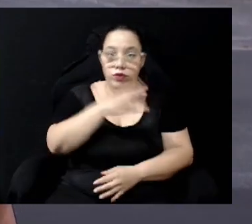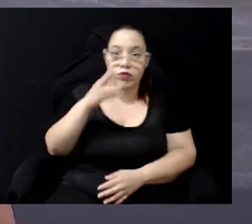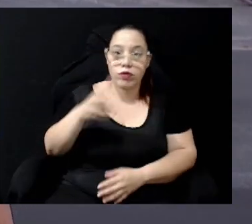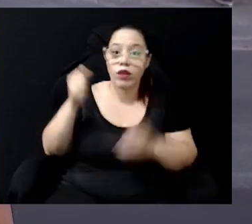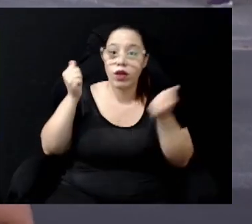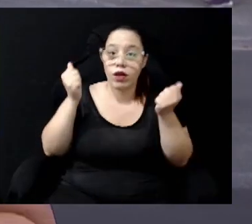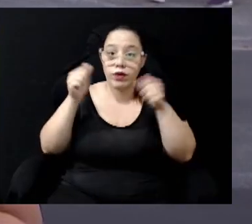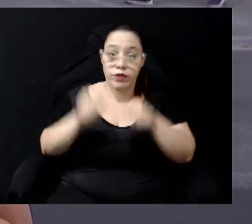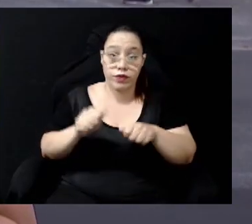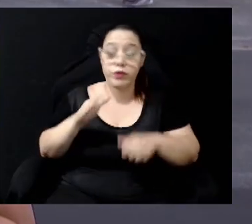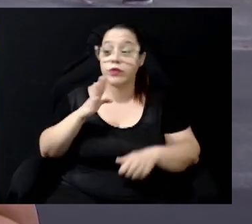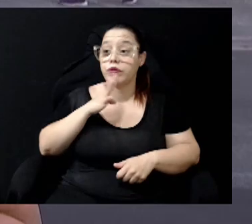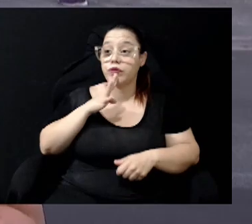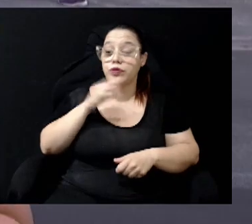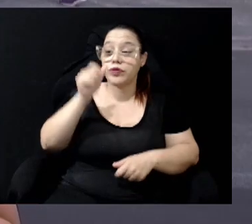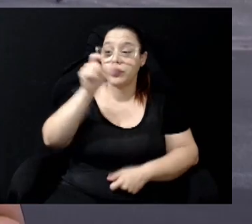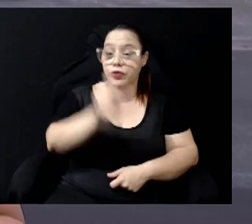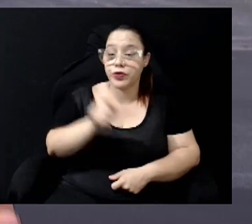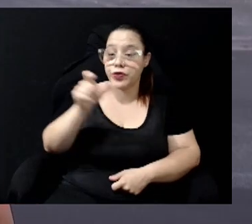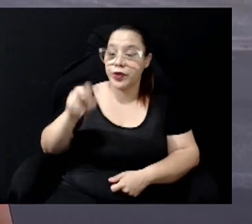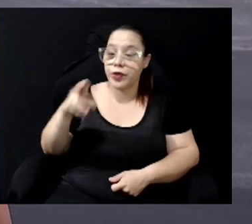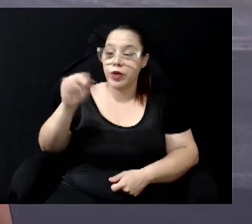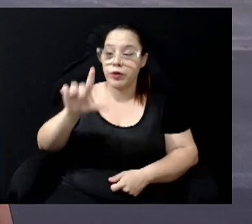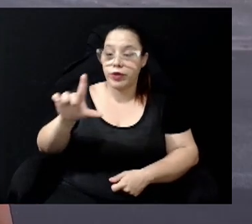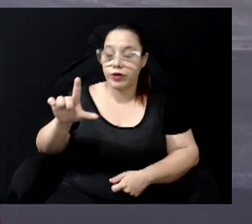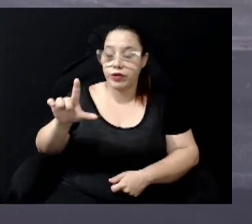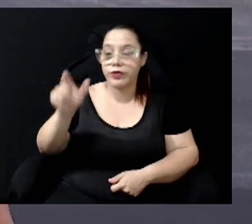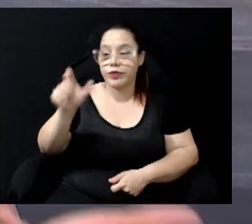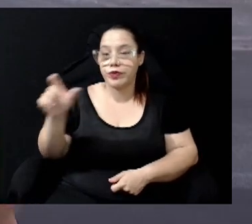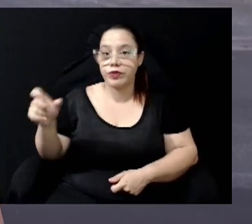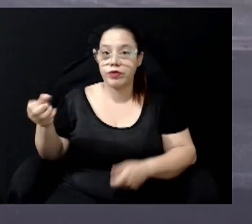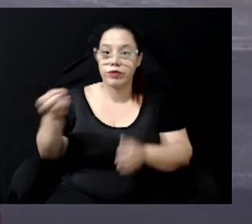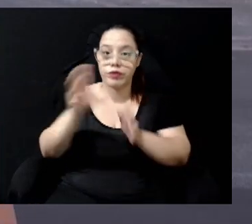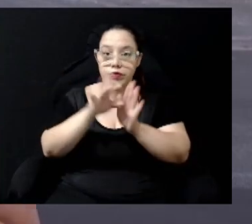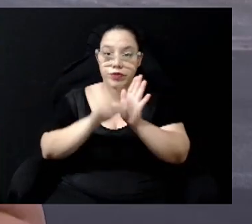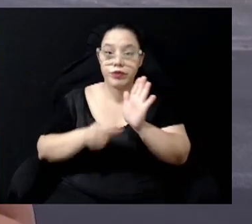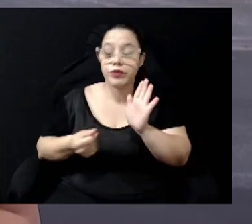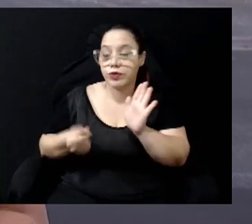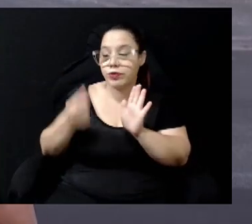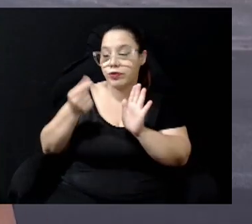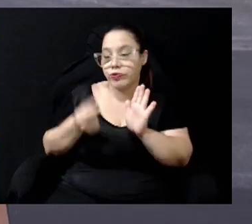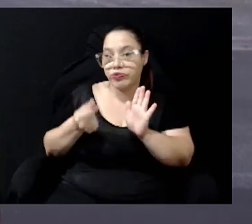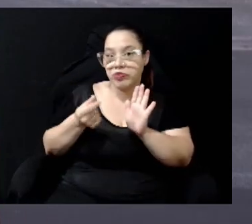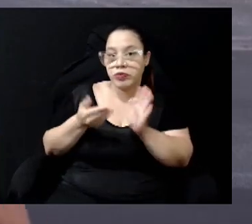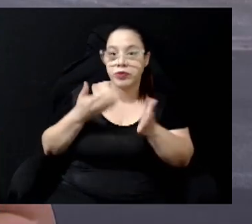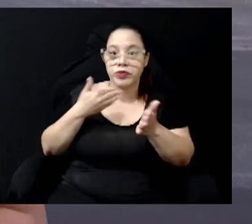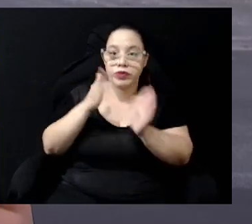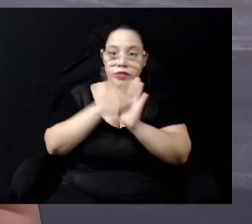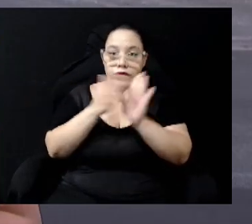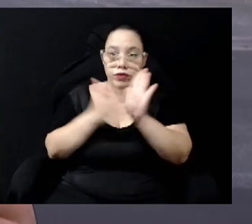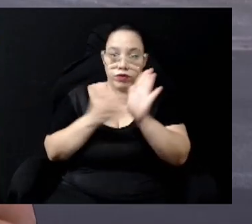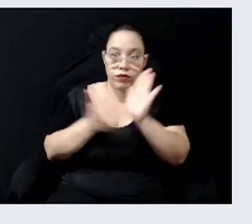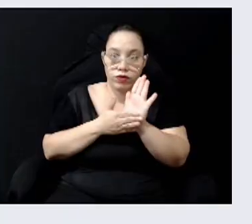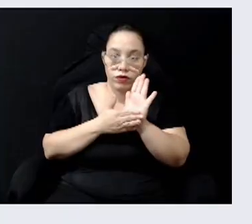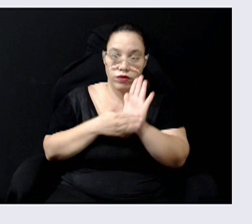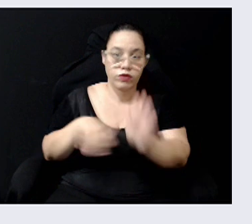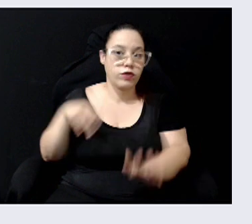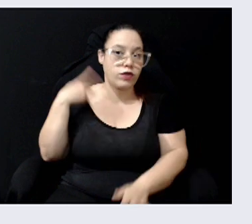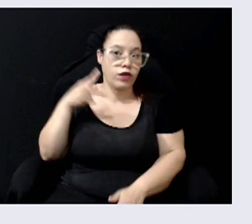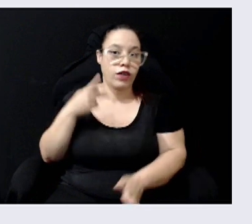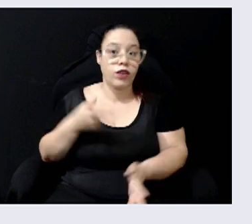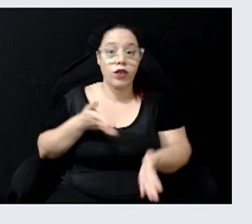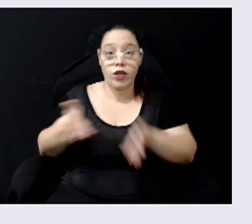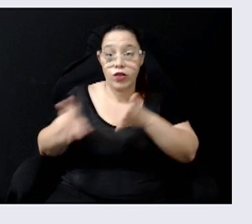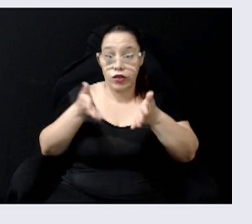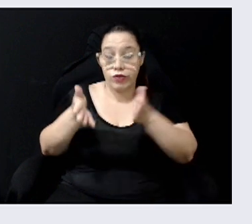os perfis dos candidatos, as declarações de bens e as propostas de governo de cada concorrente. Por meio